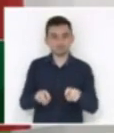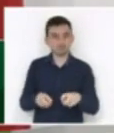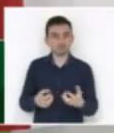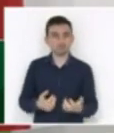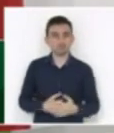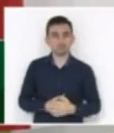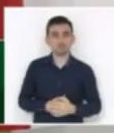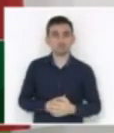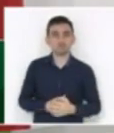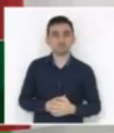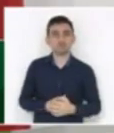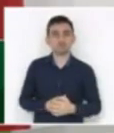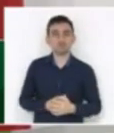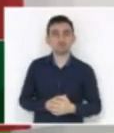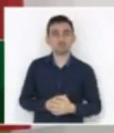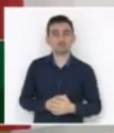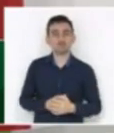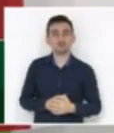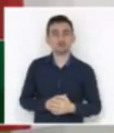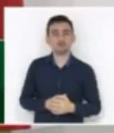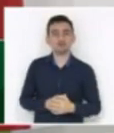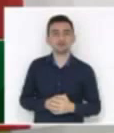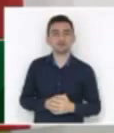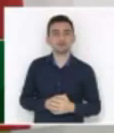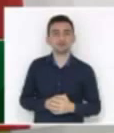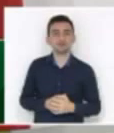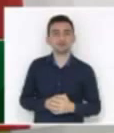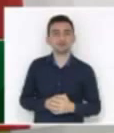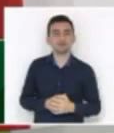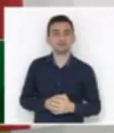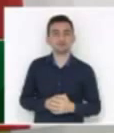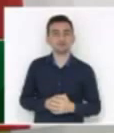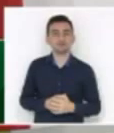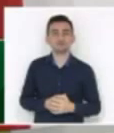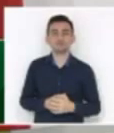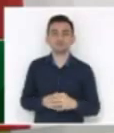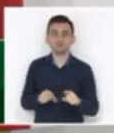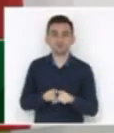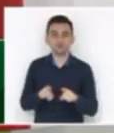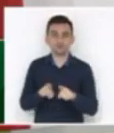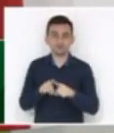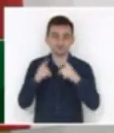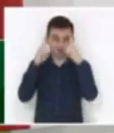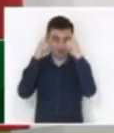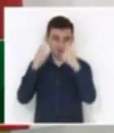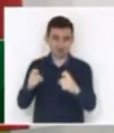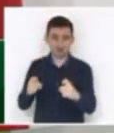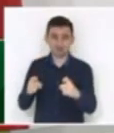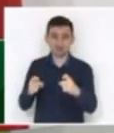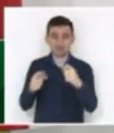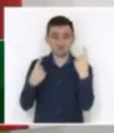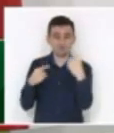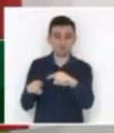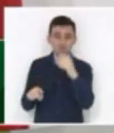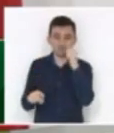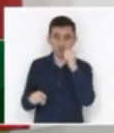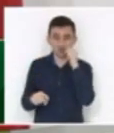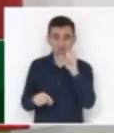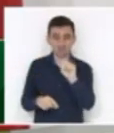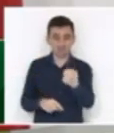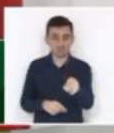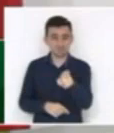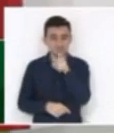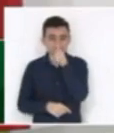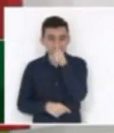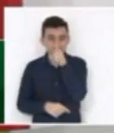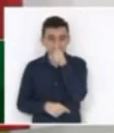encarar esta realidade. Não vamos vencer a violência contra as mulheres se houver silêncio. O